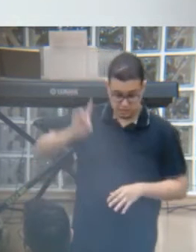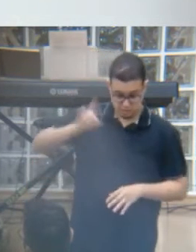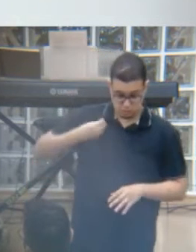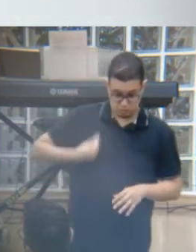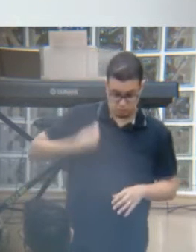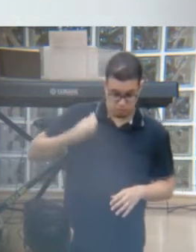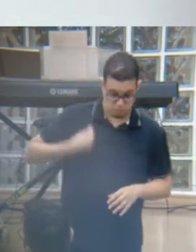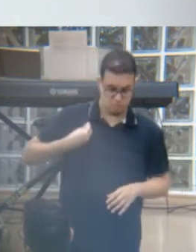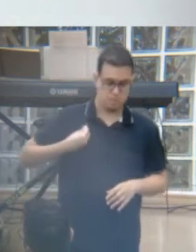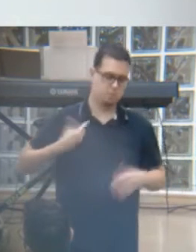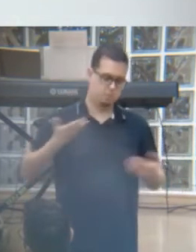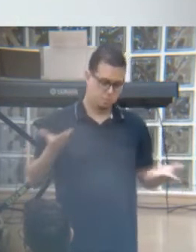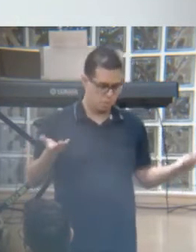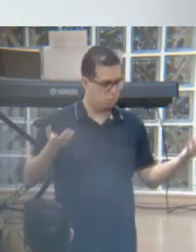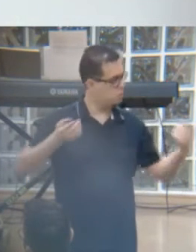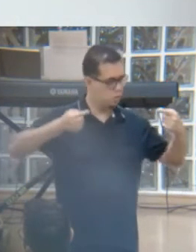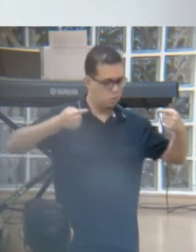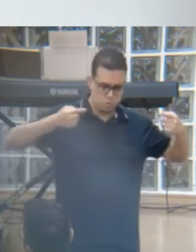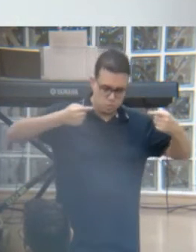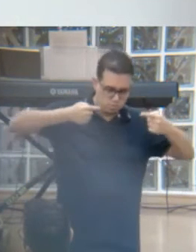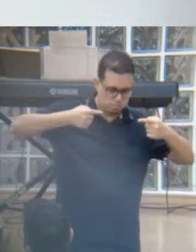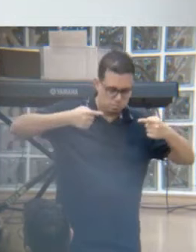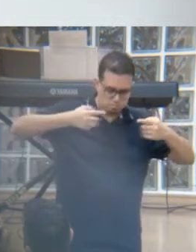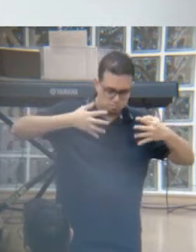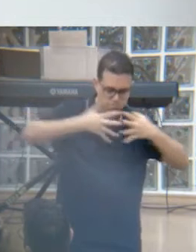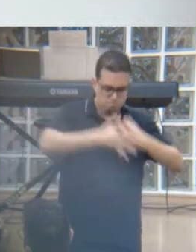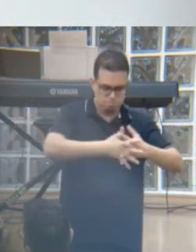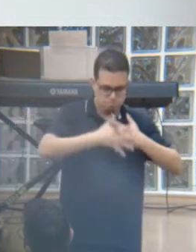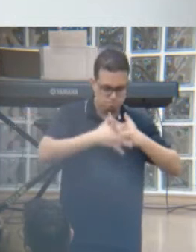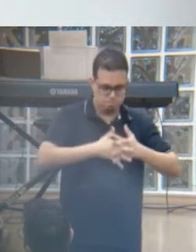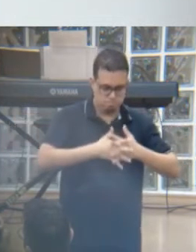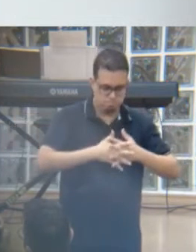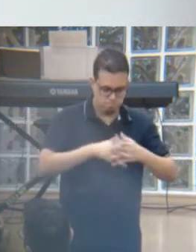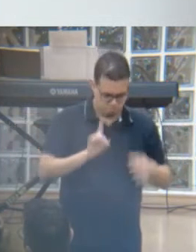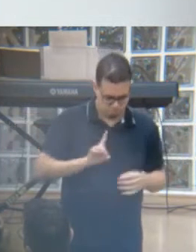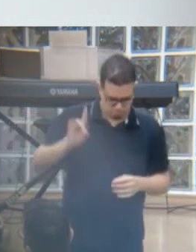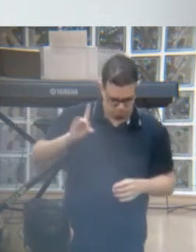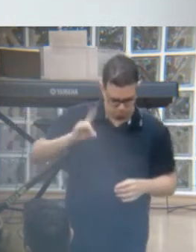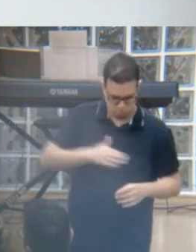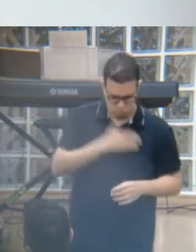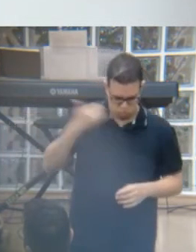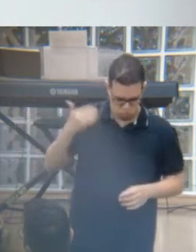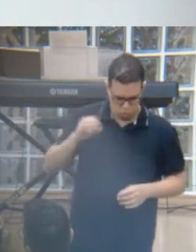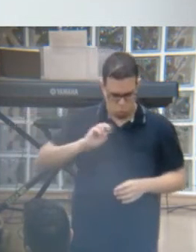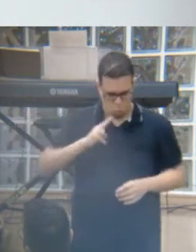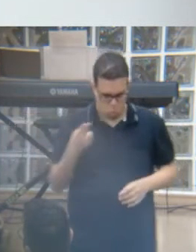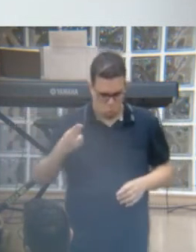vive. Deus não está morto ou inanimado como uma imagem de